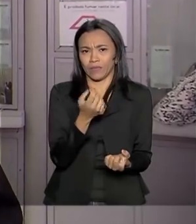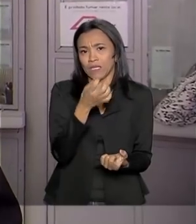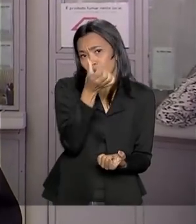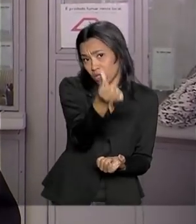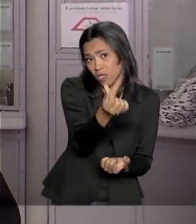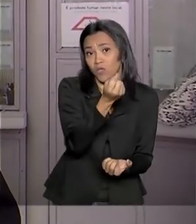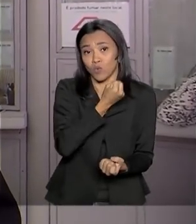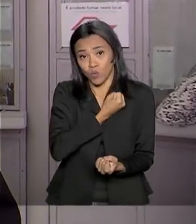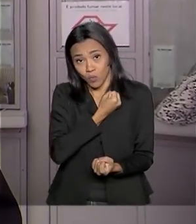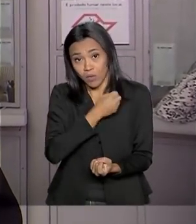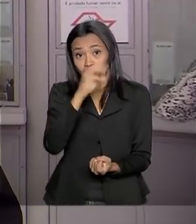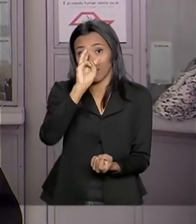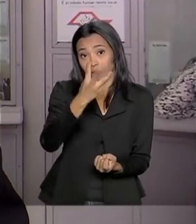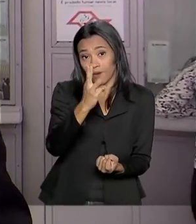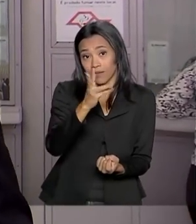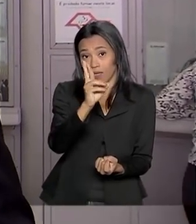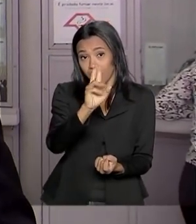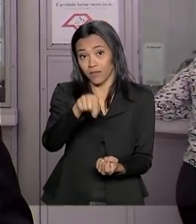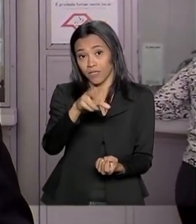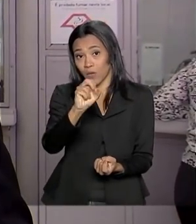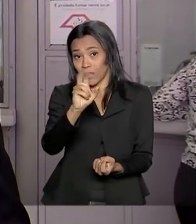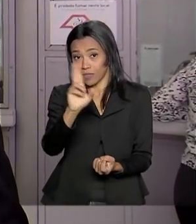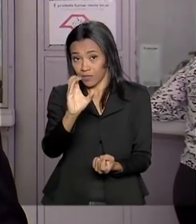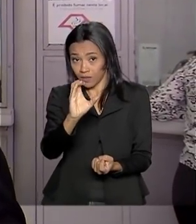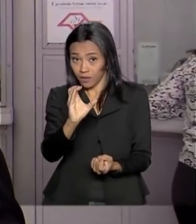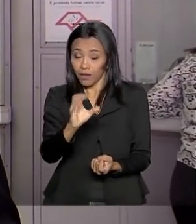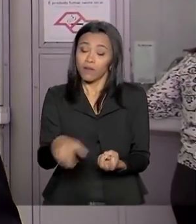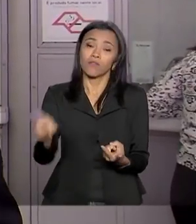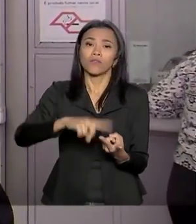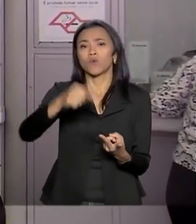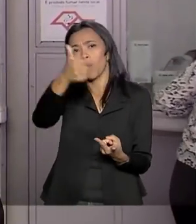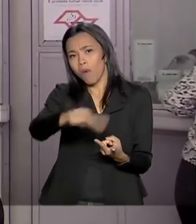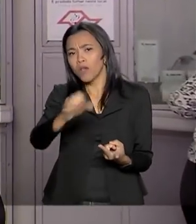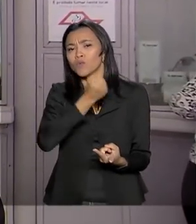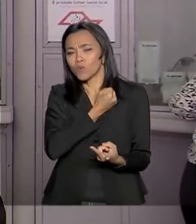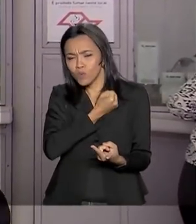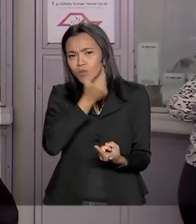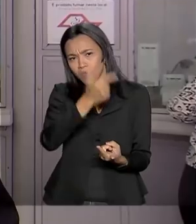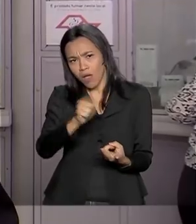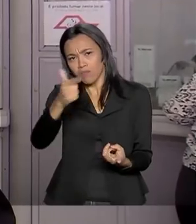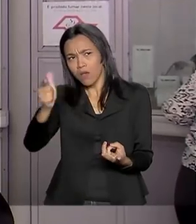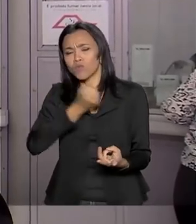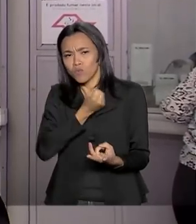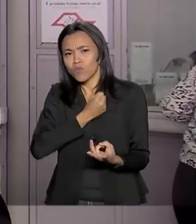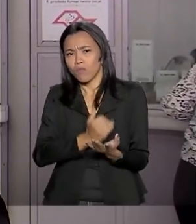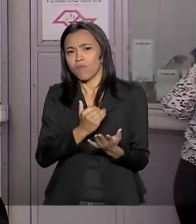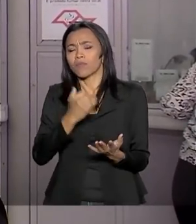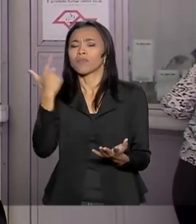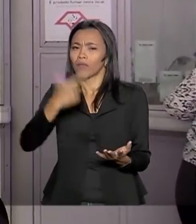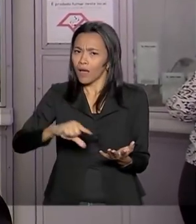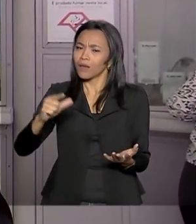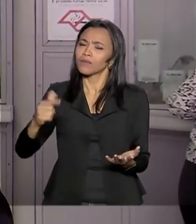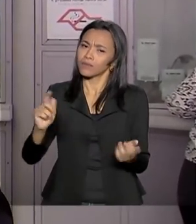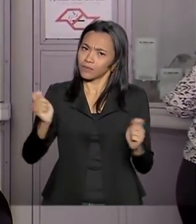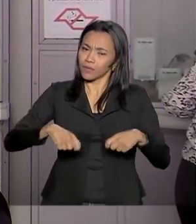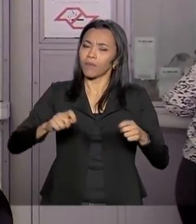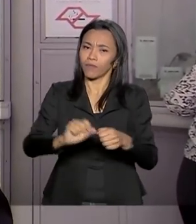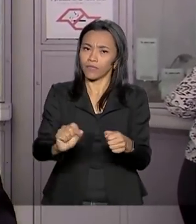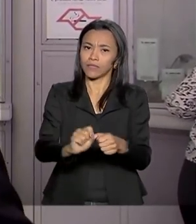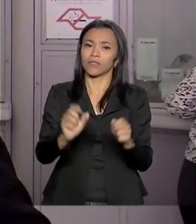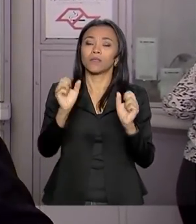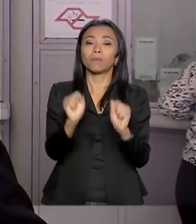seis números é de três reais e cinqüenta centavos dá pra fazer jogos com mais números aumentando as chances de ganhar e os valores desses jogos podem ser